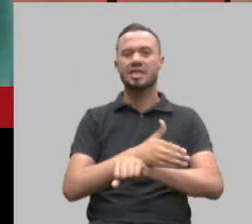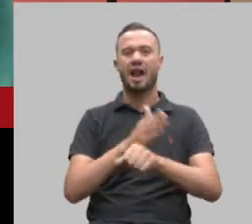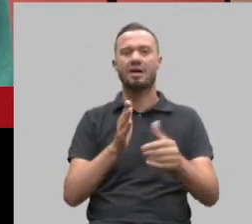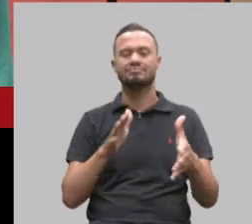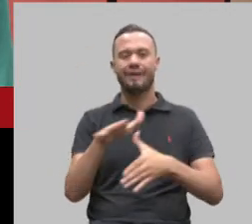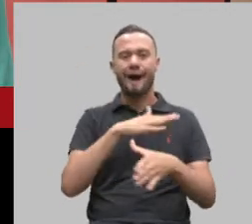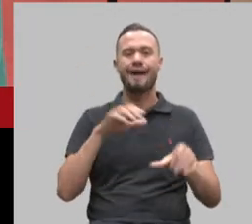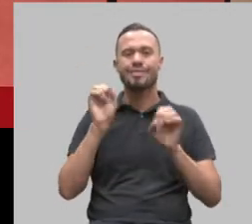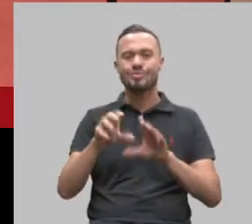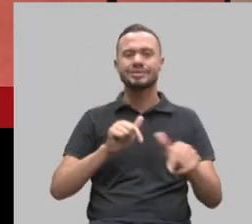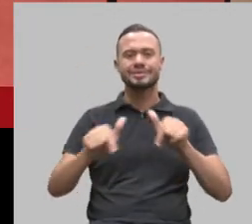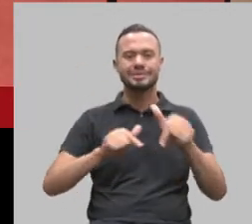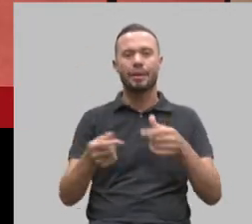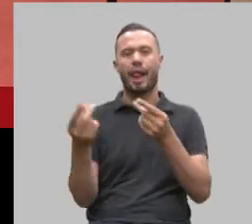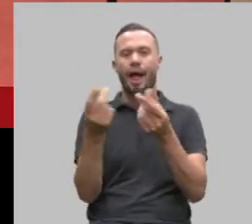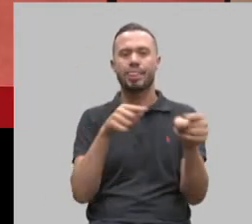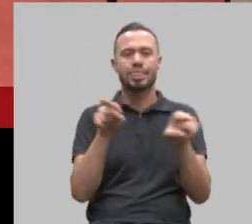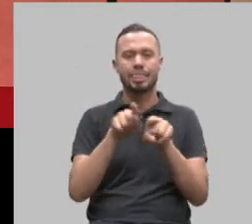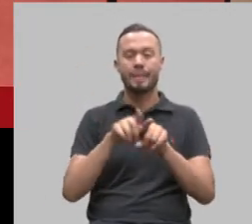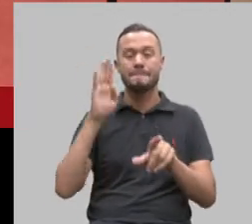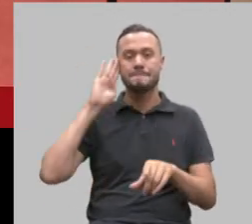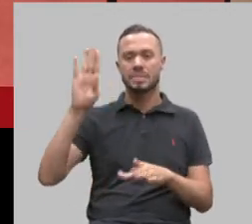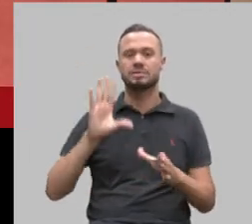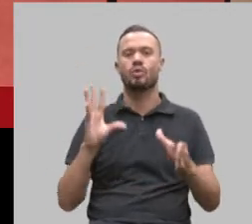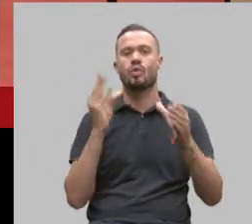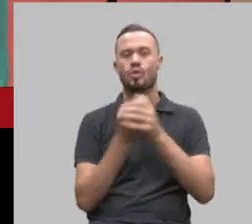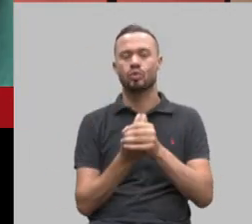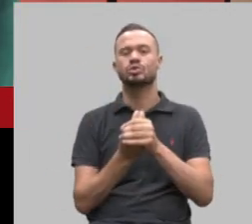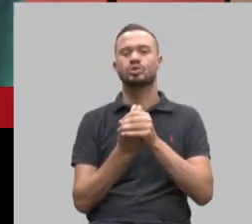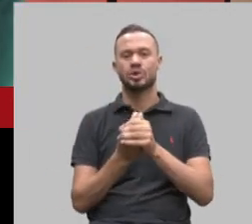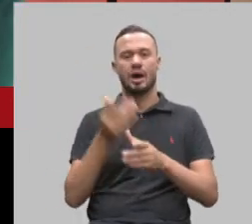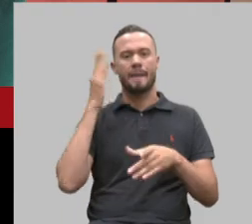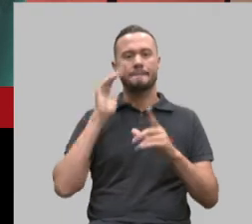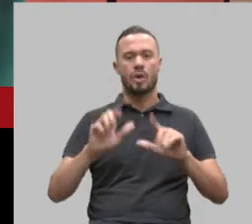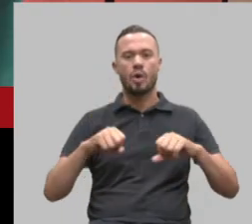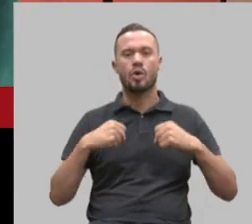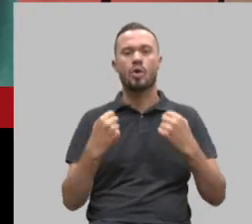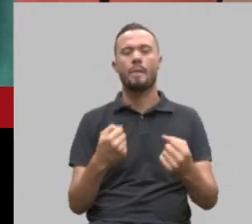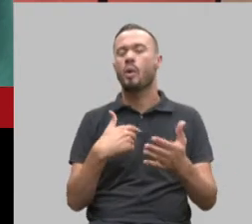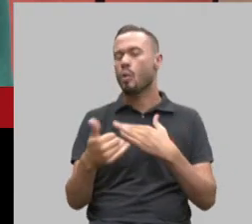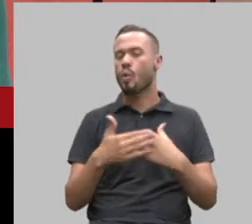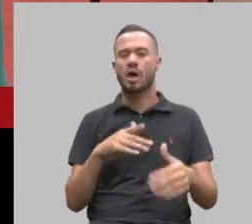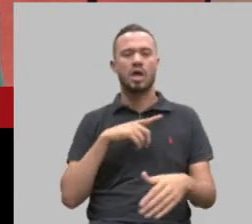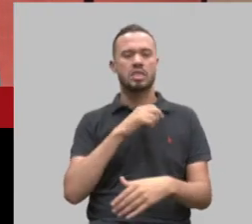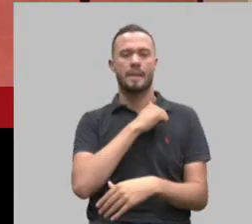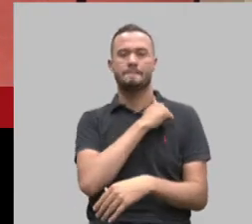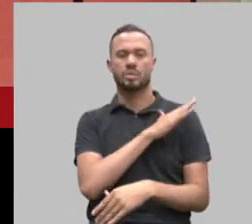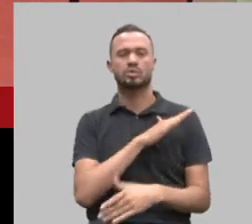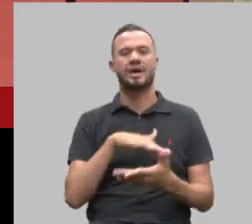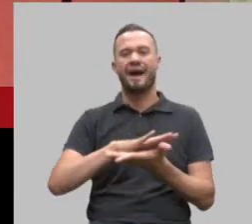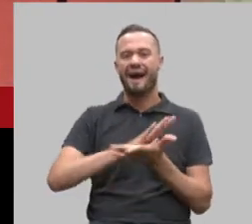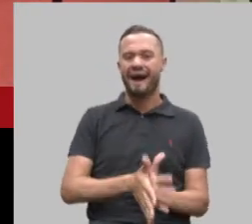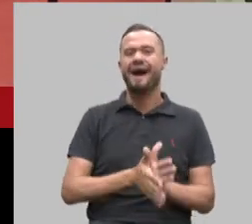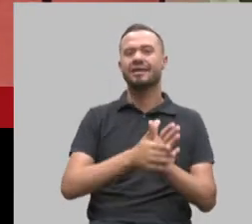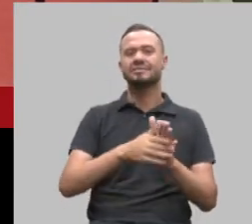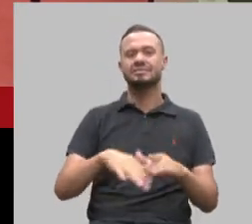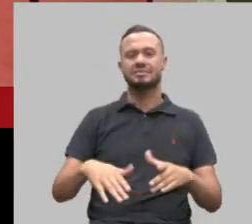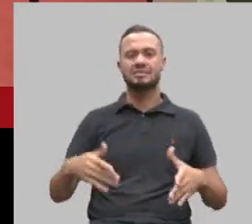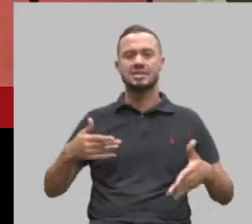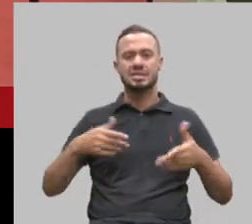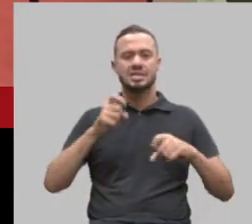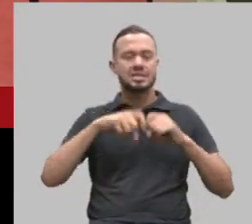e também principalmente a inclusão para para combater quaisquer preconceito seja de raça origem sexo ou